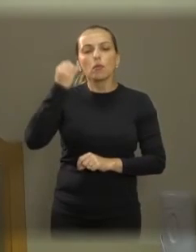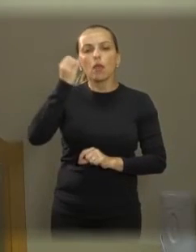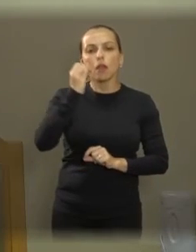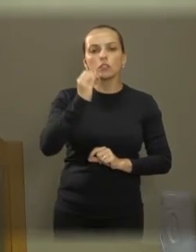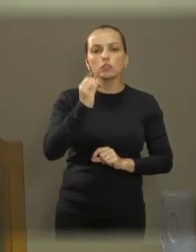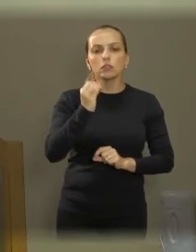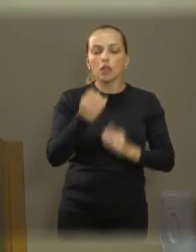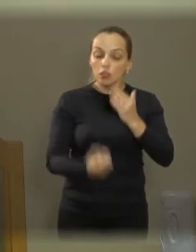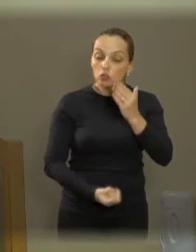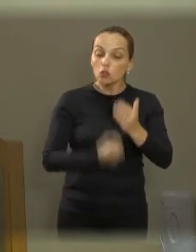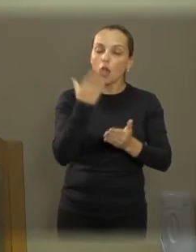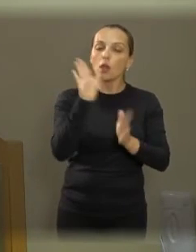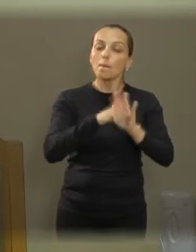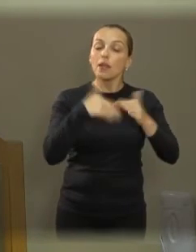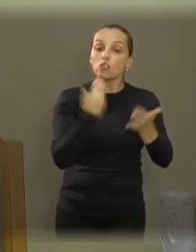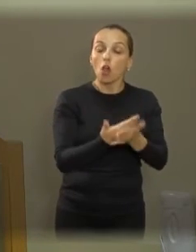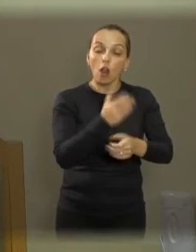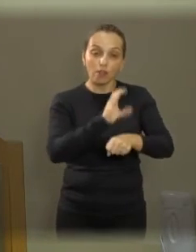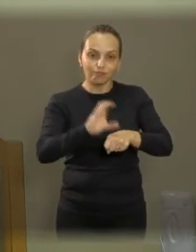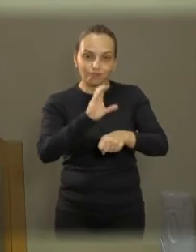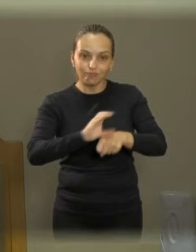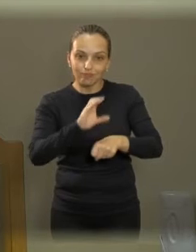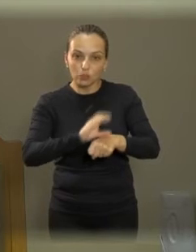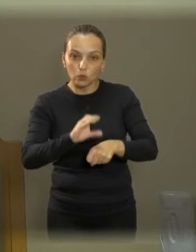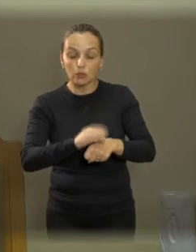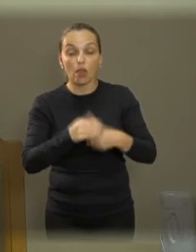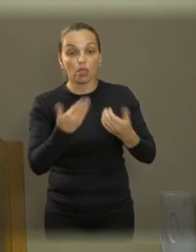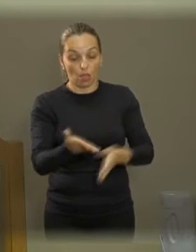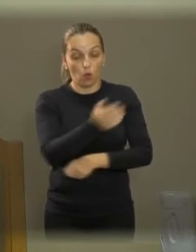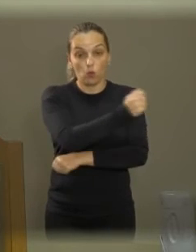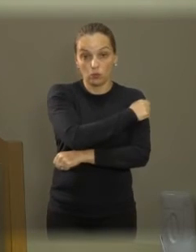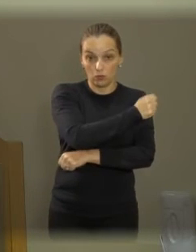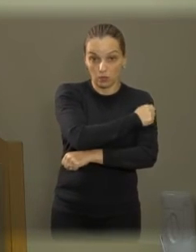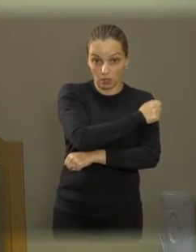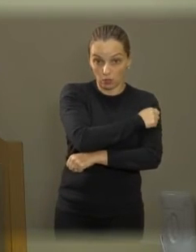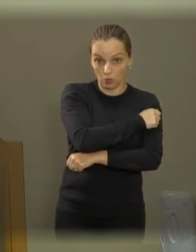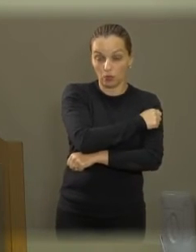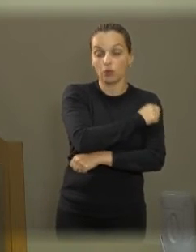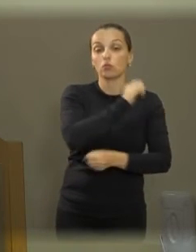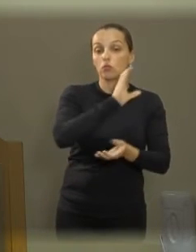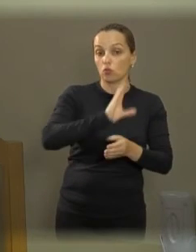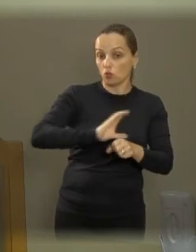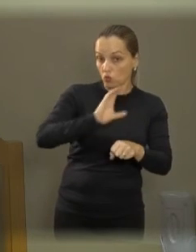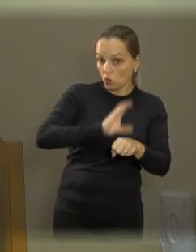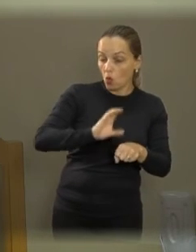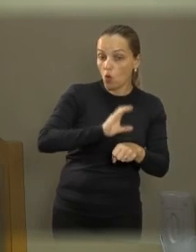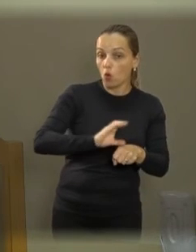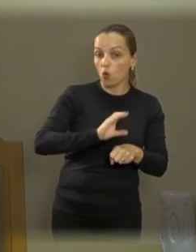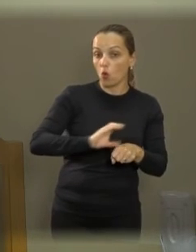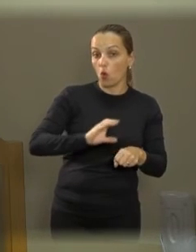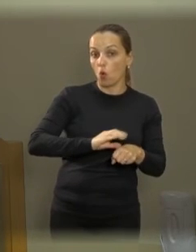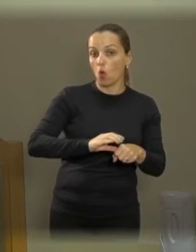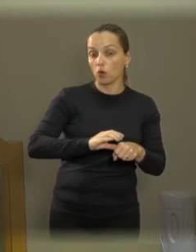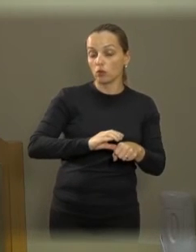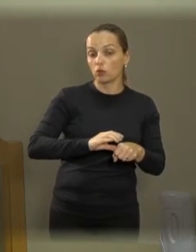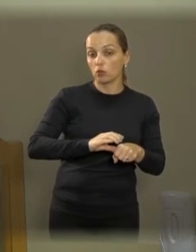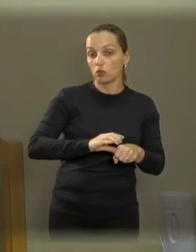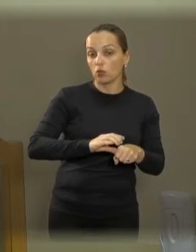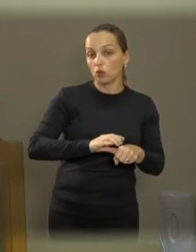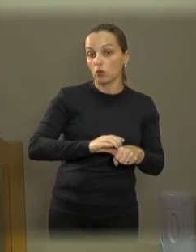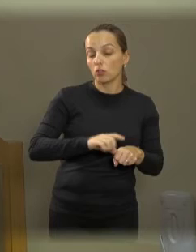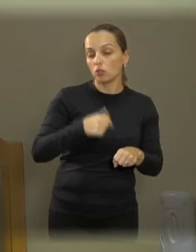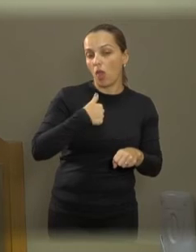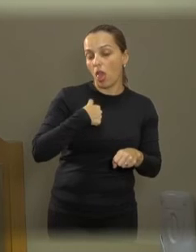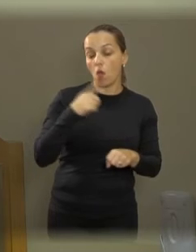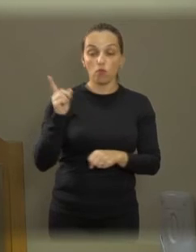cursinho. Então, os alunos deles que faziam um cursinho, né, que era a maioria da sala, eu não fazia o cursinho